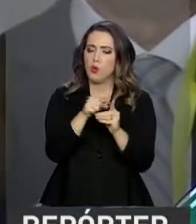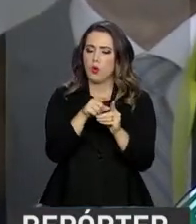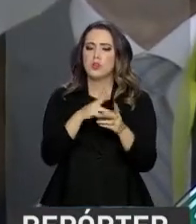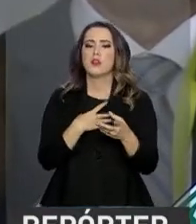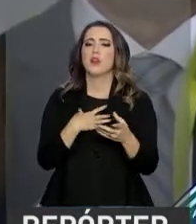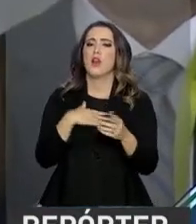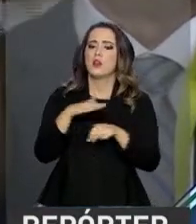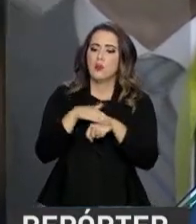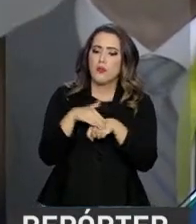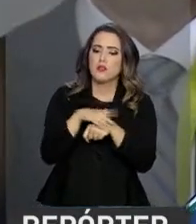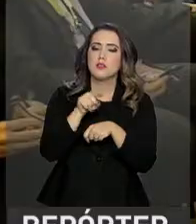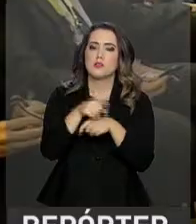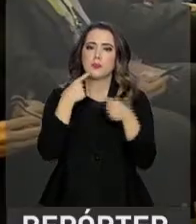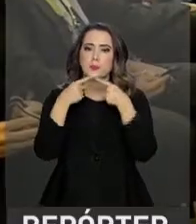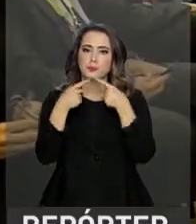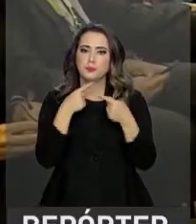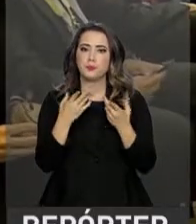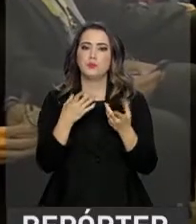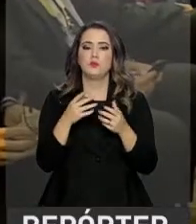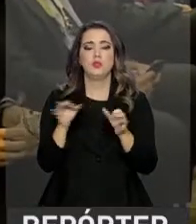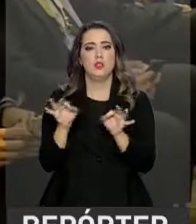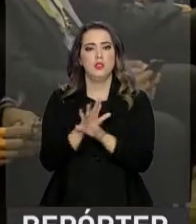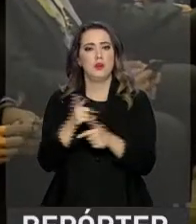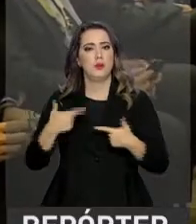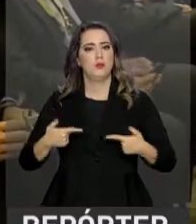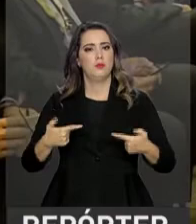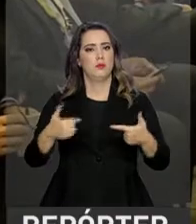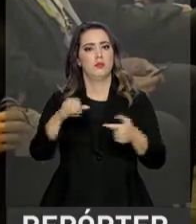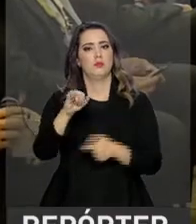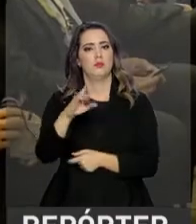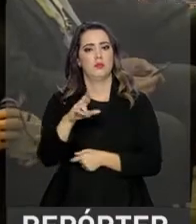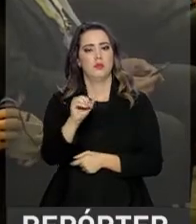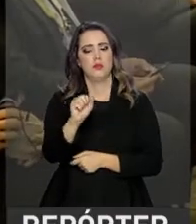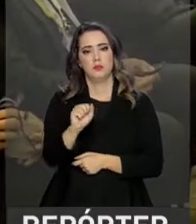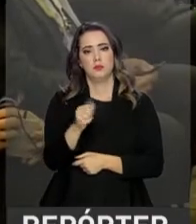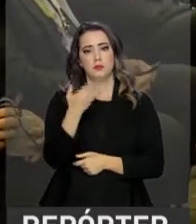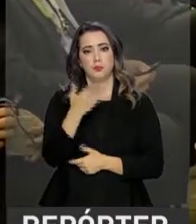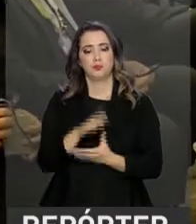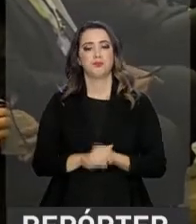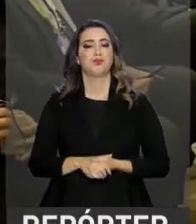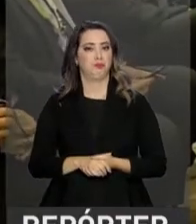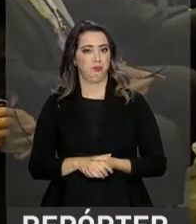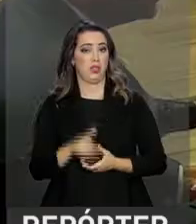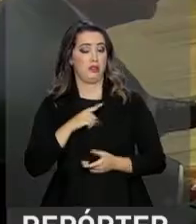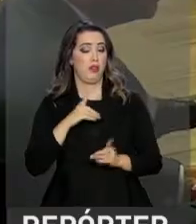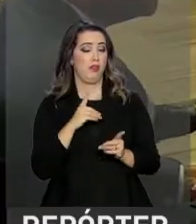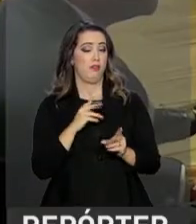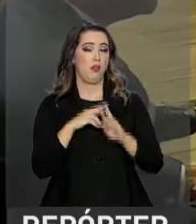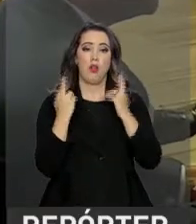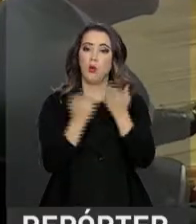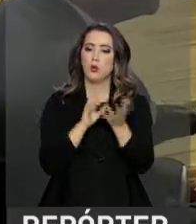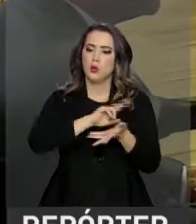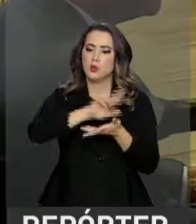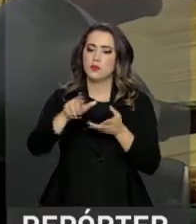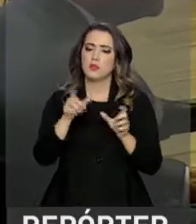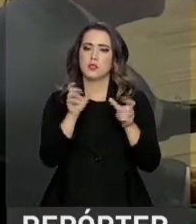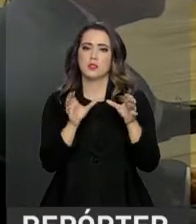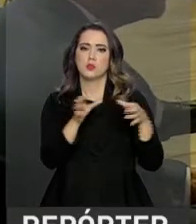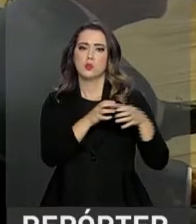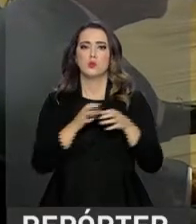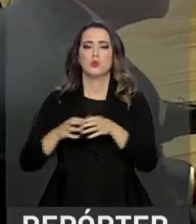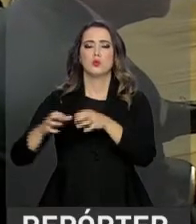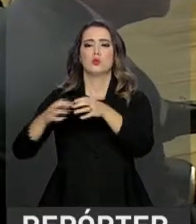o conflito na síria às margens do encontro michel temer teve reuniões bilaterais com parlamentares